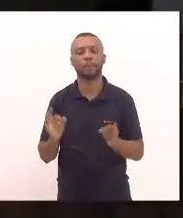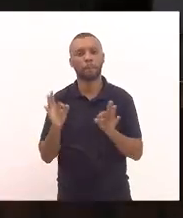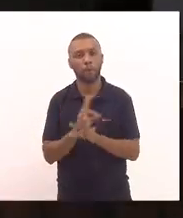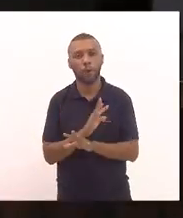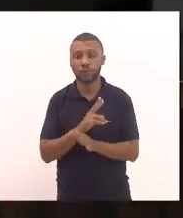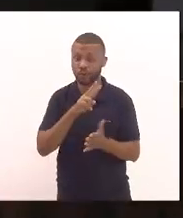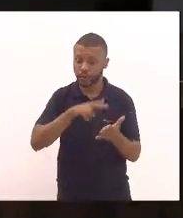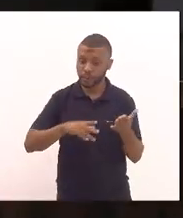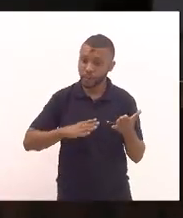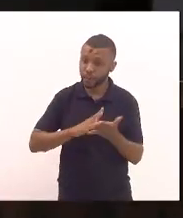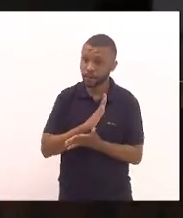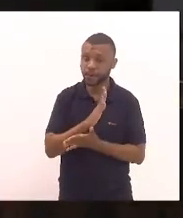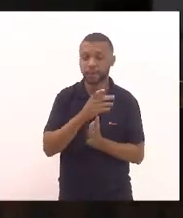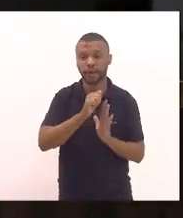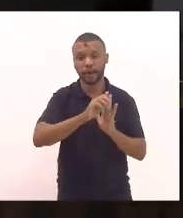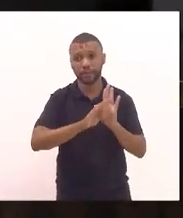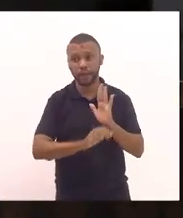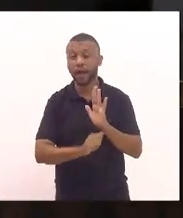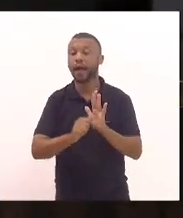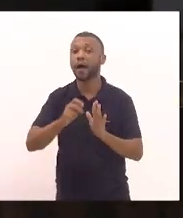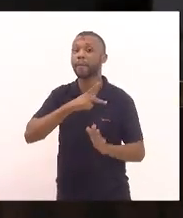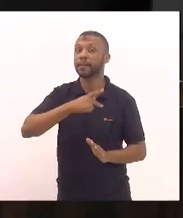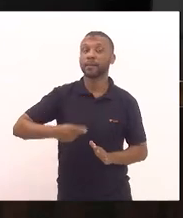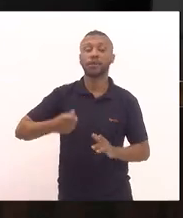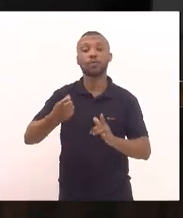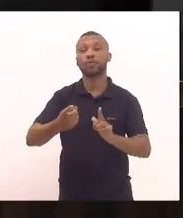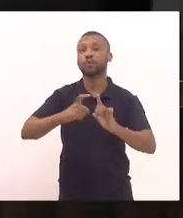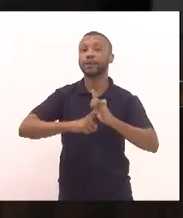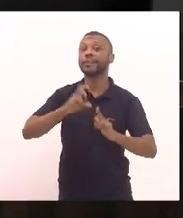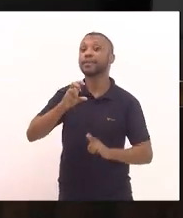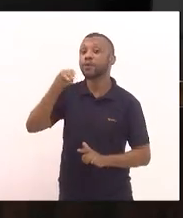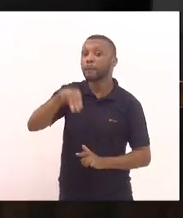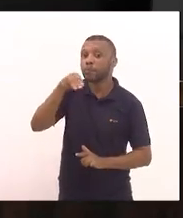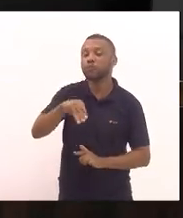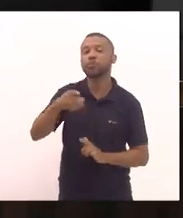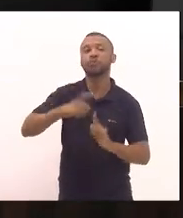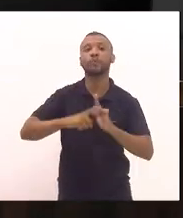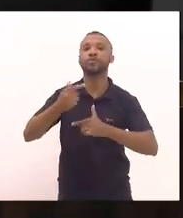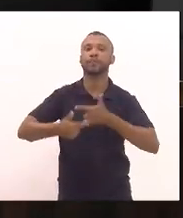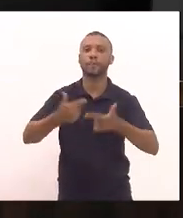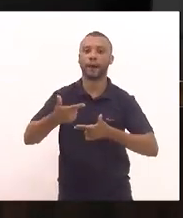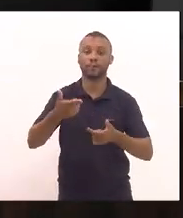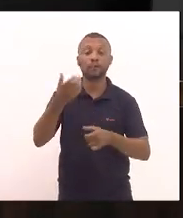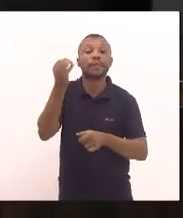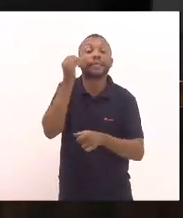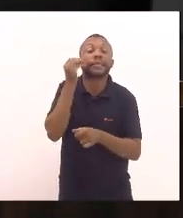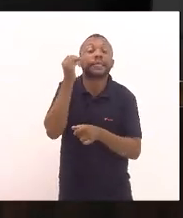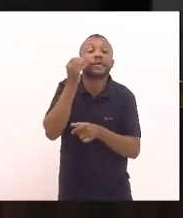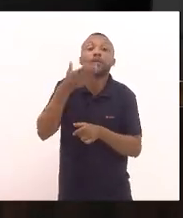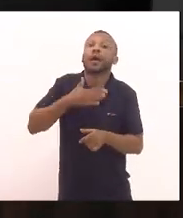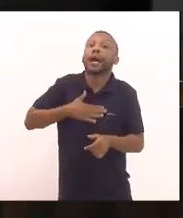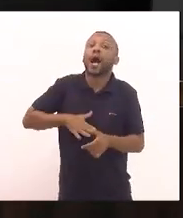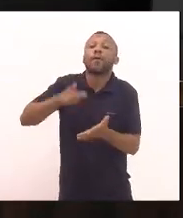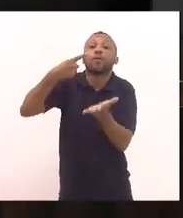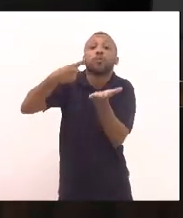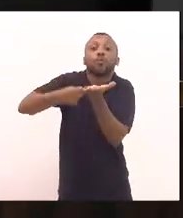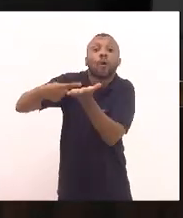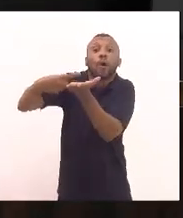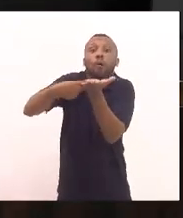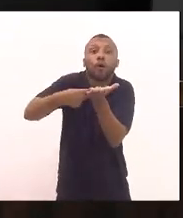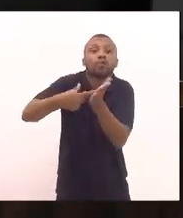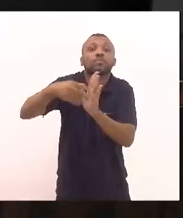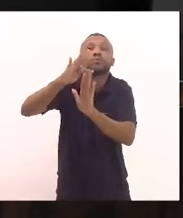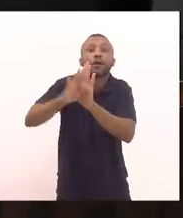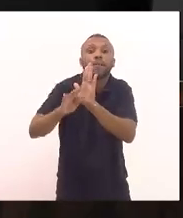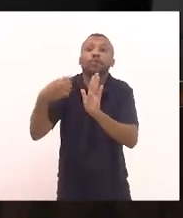Lida e aprovada a ata, a presidência suspende os trabalhos por 5 minutos. Estamos tentando chegar a um acordo no texto para